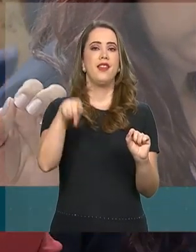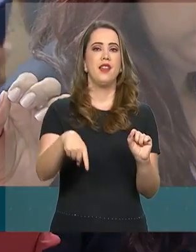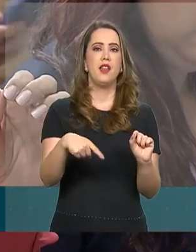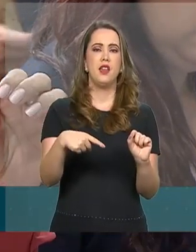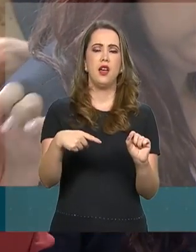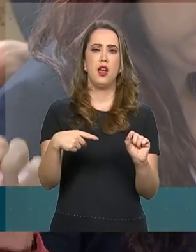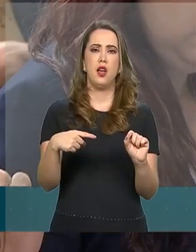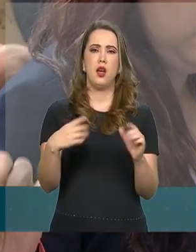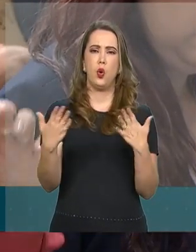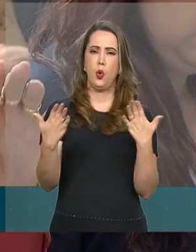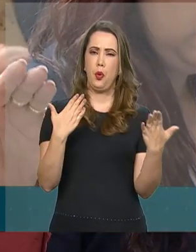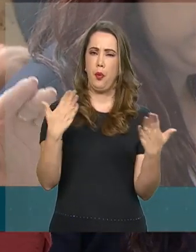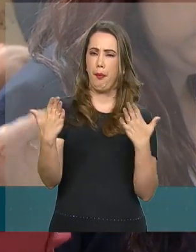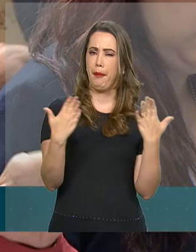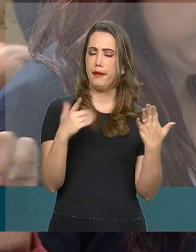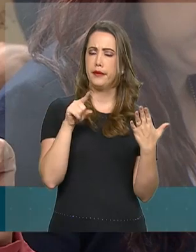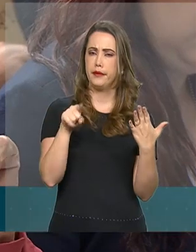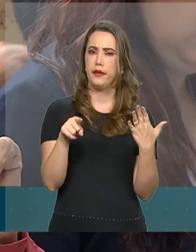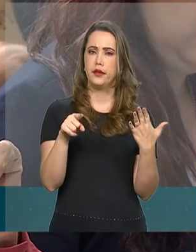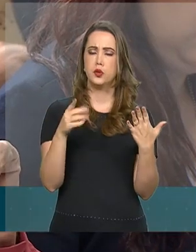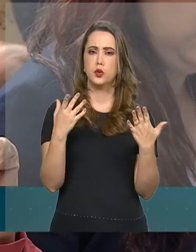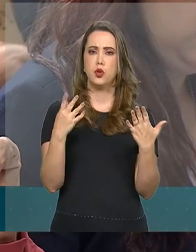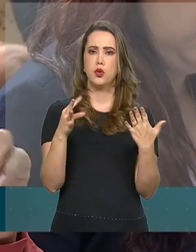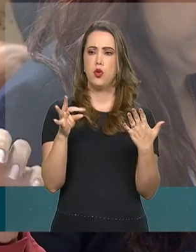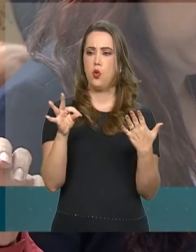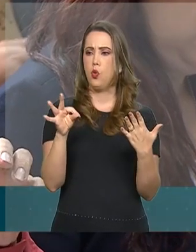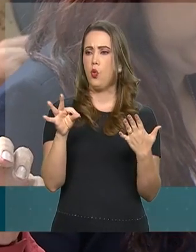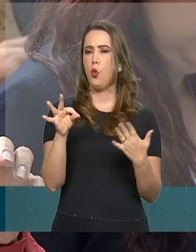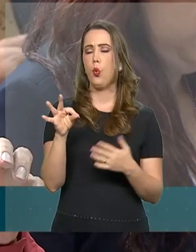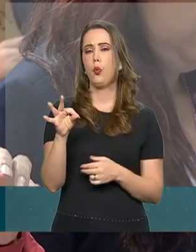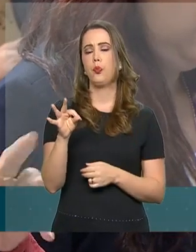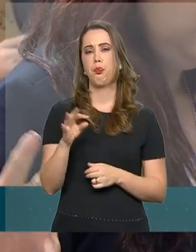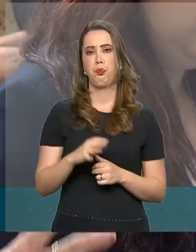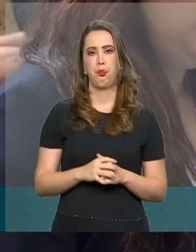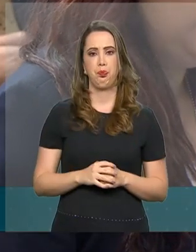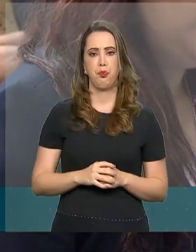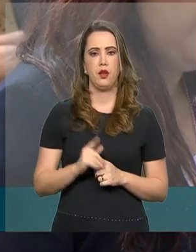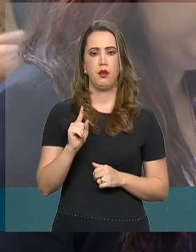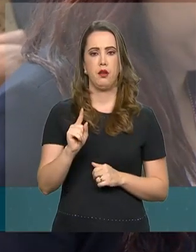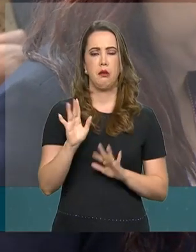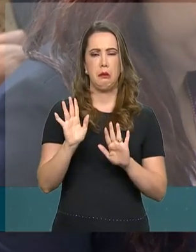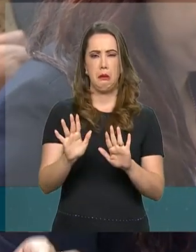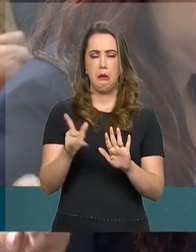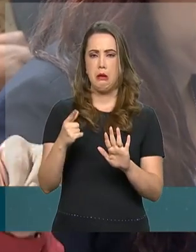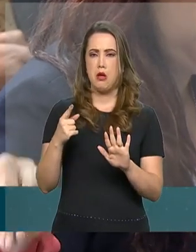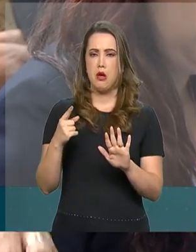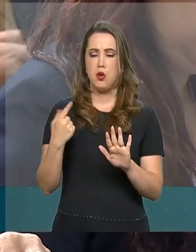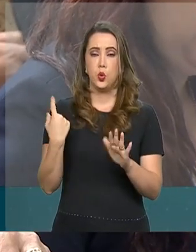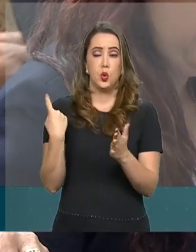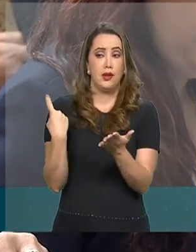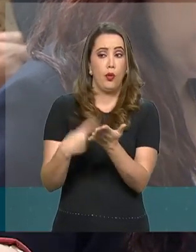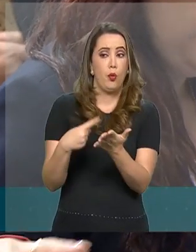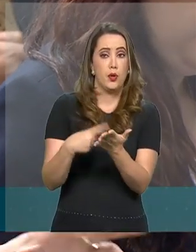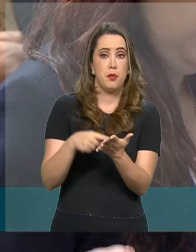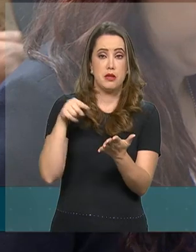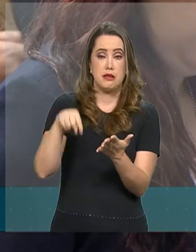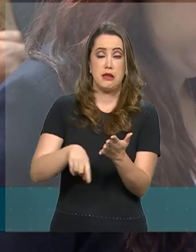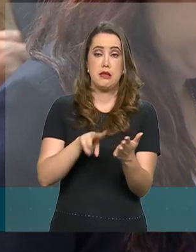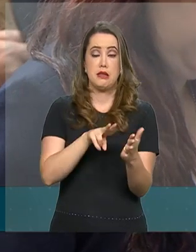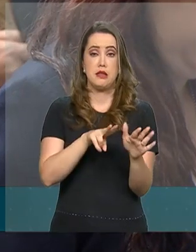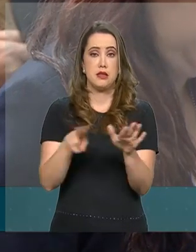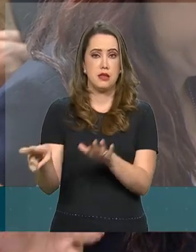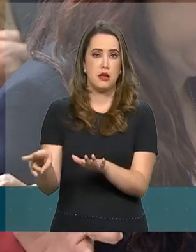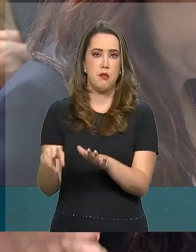e agora há pouco os líderes no congo na câmara não chegaram a um acordo para botar em votação medidas